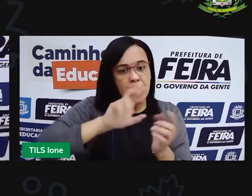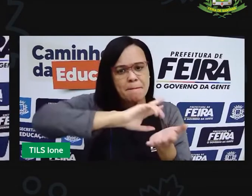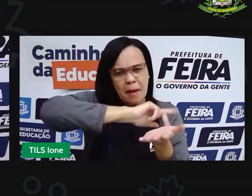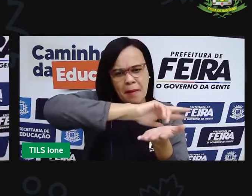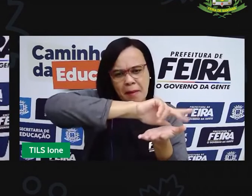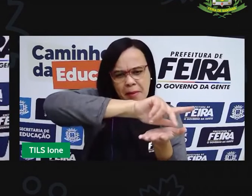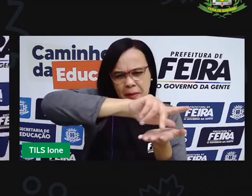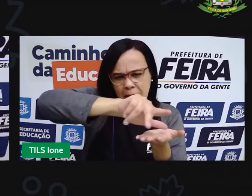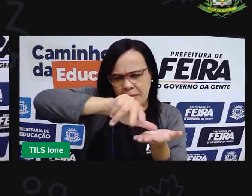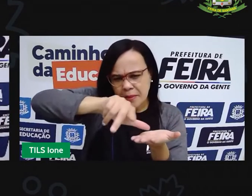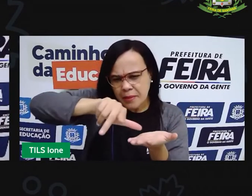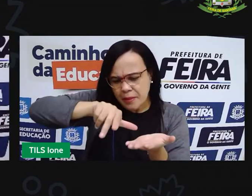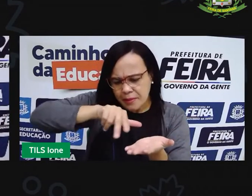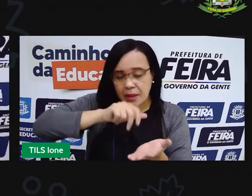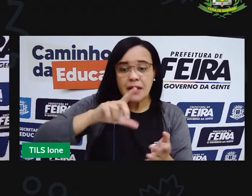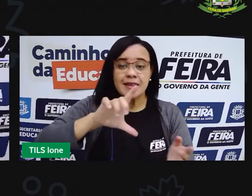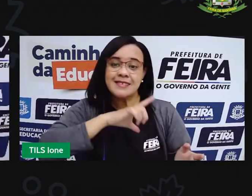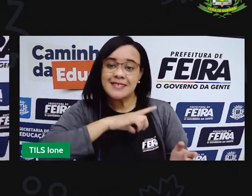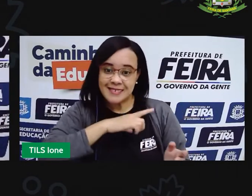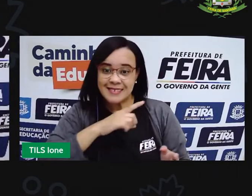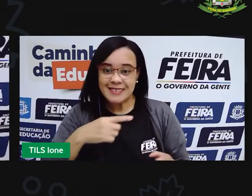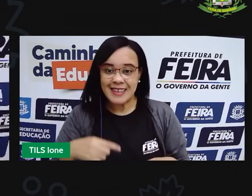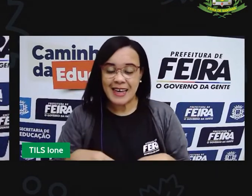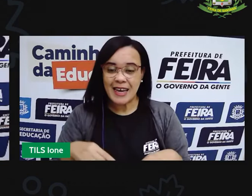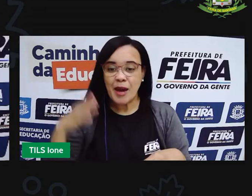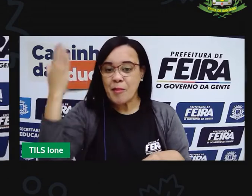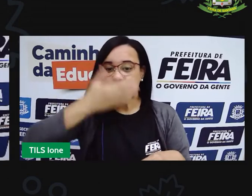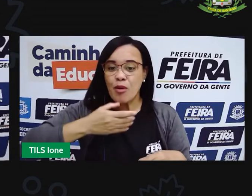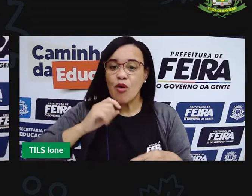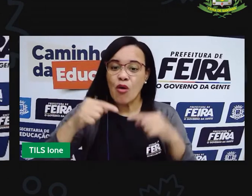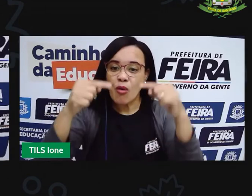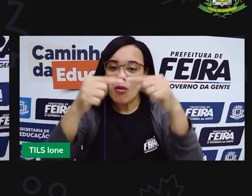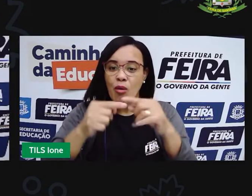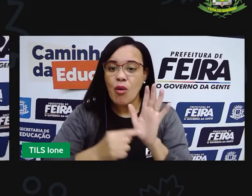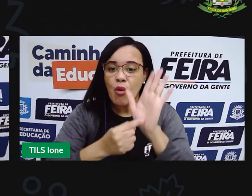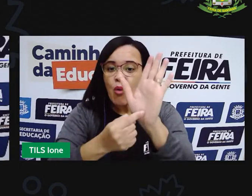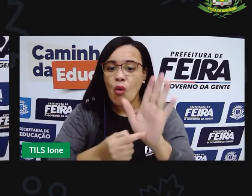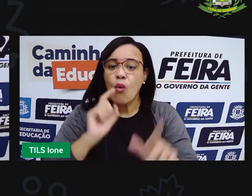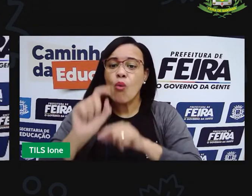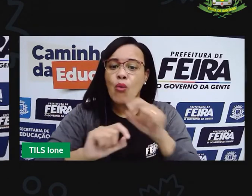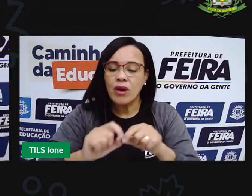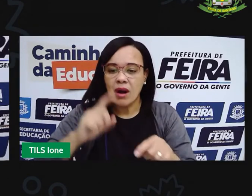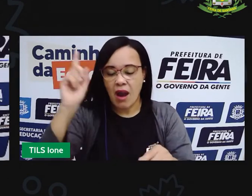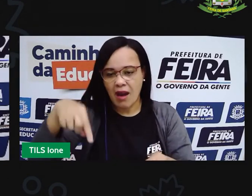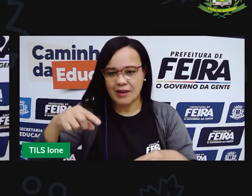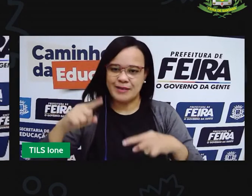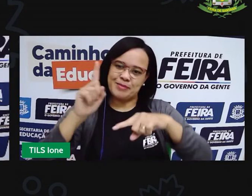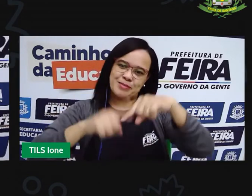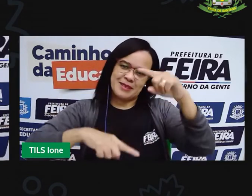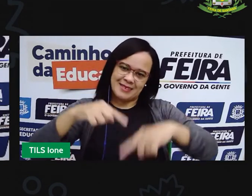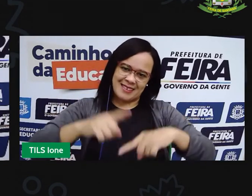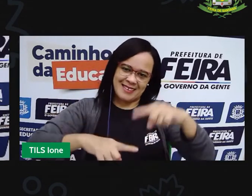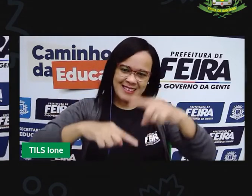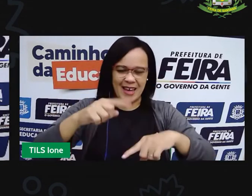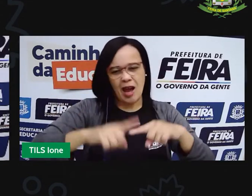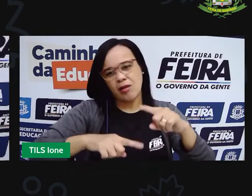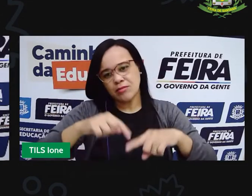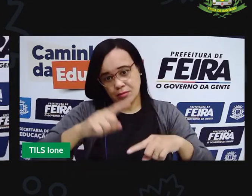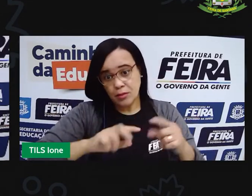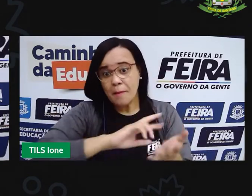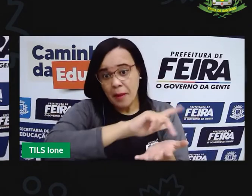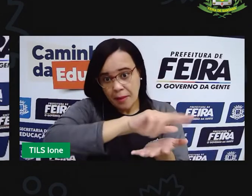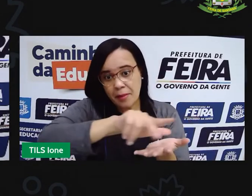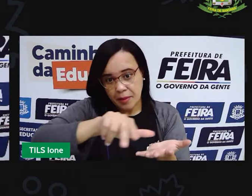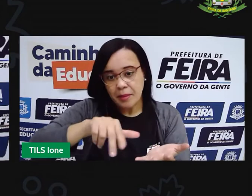para a gente que tipo de material é esse que pode ser reciclado. Mas agora eu só vou mostrar para